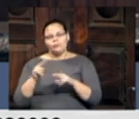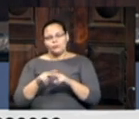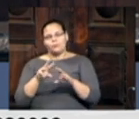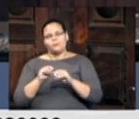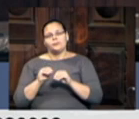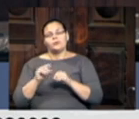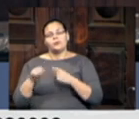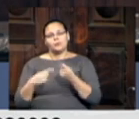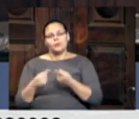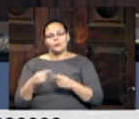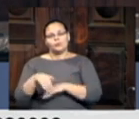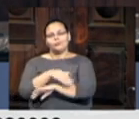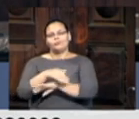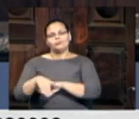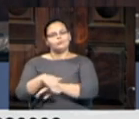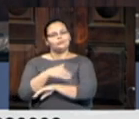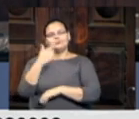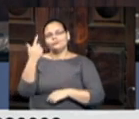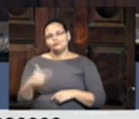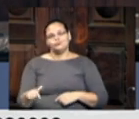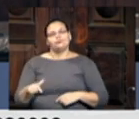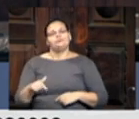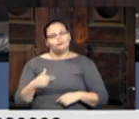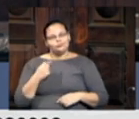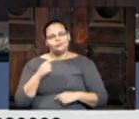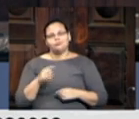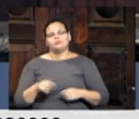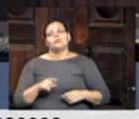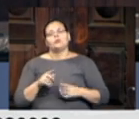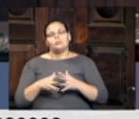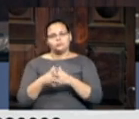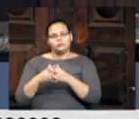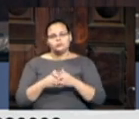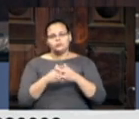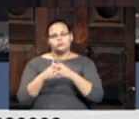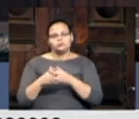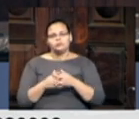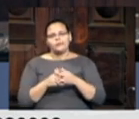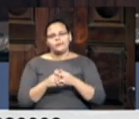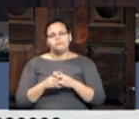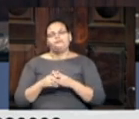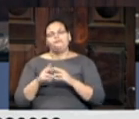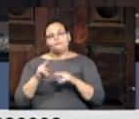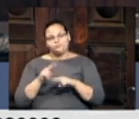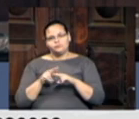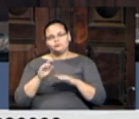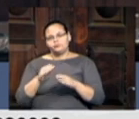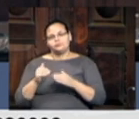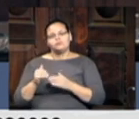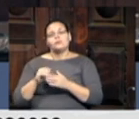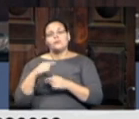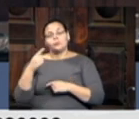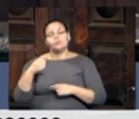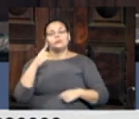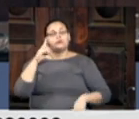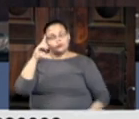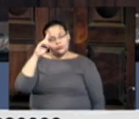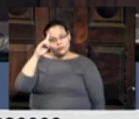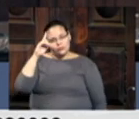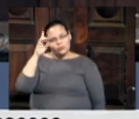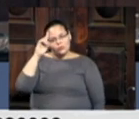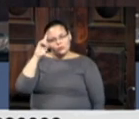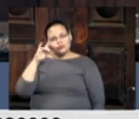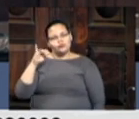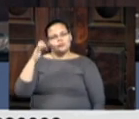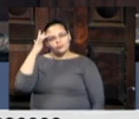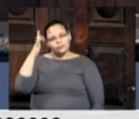ruas. Ao passo que era apreendido, vinha uma ordem para que, no dia seguinte,